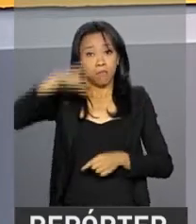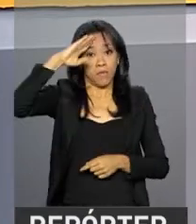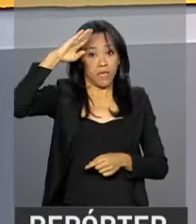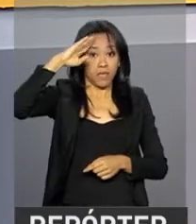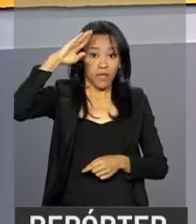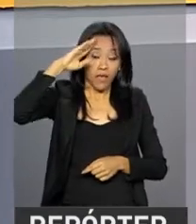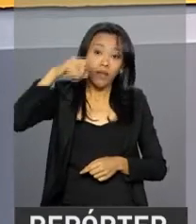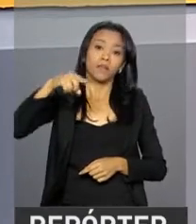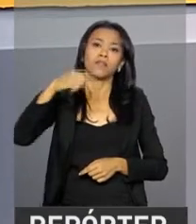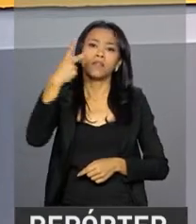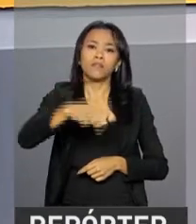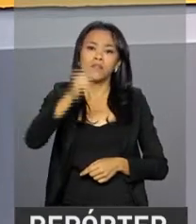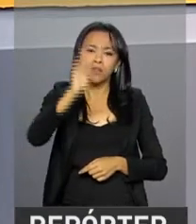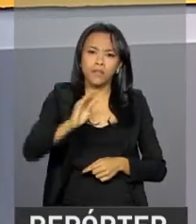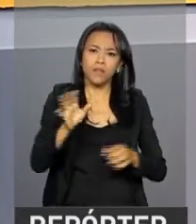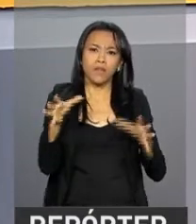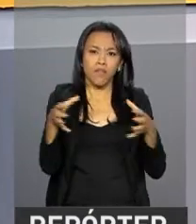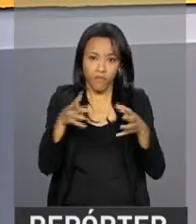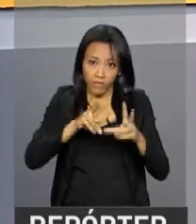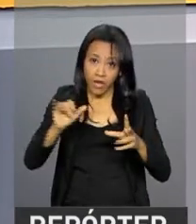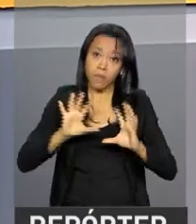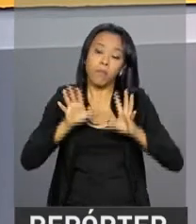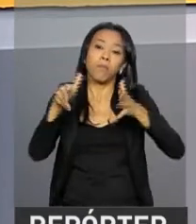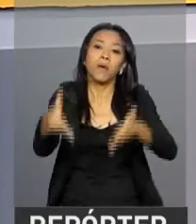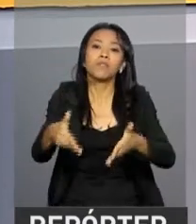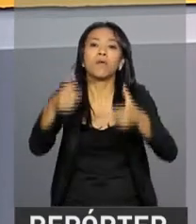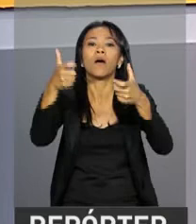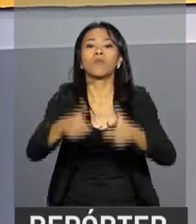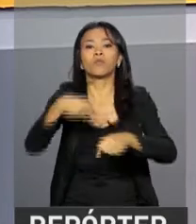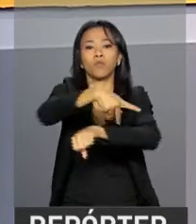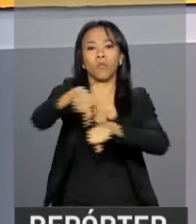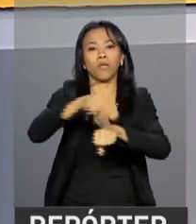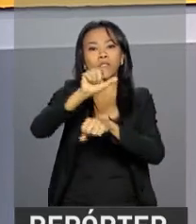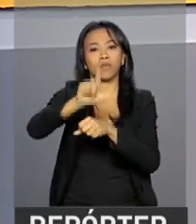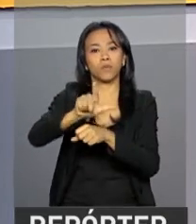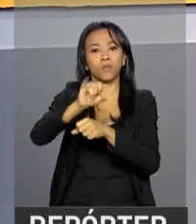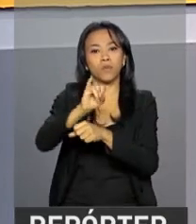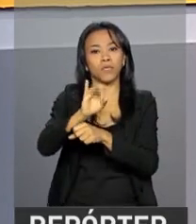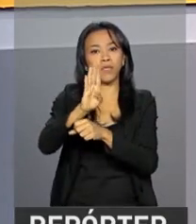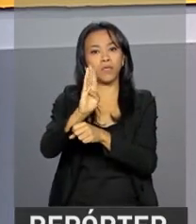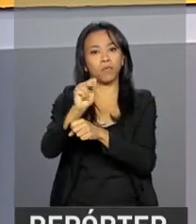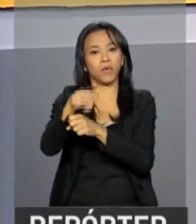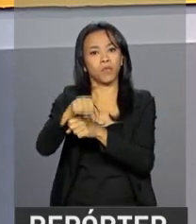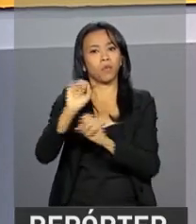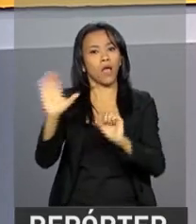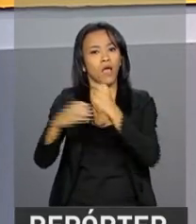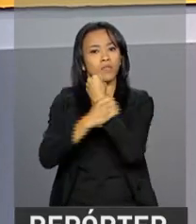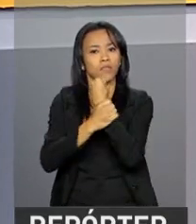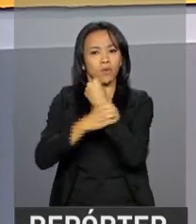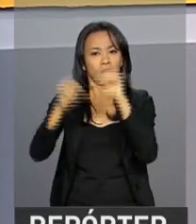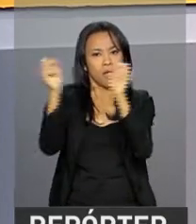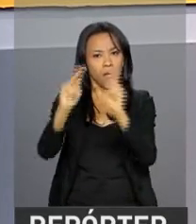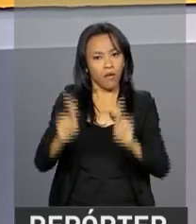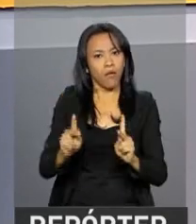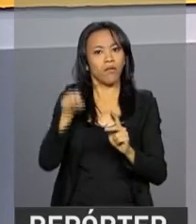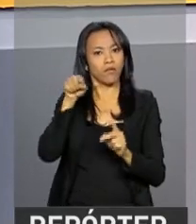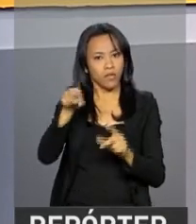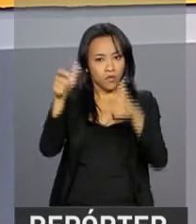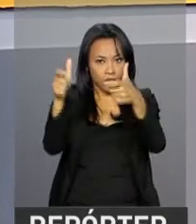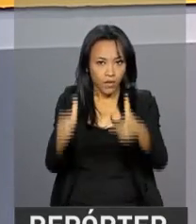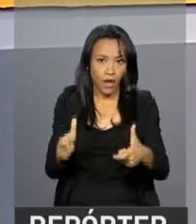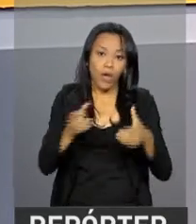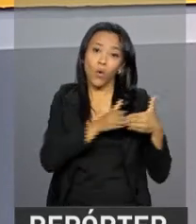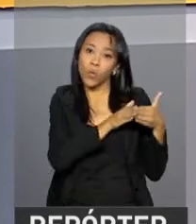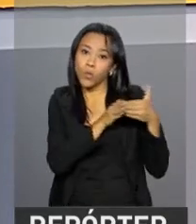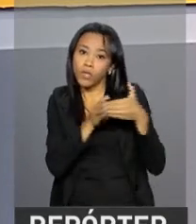da Força Interina das Nações Unidas no Líbano e ajudar na garantia da paz e da segurança na região. O